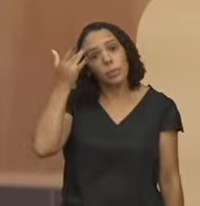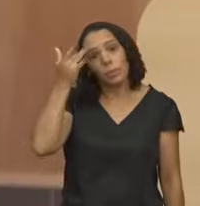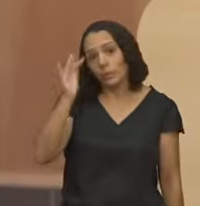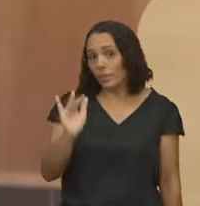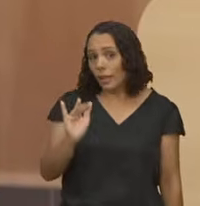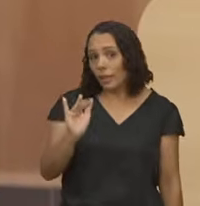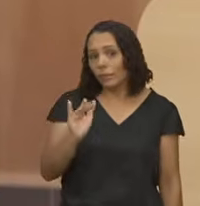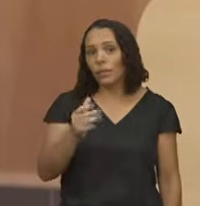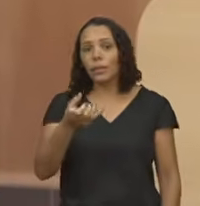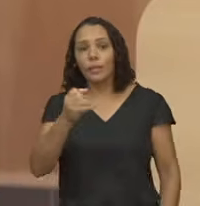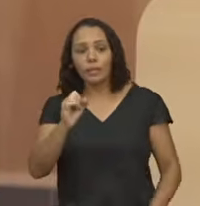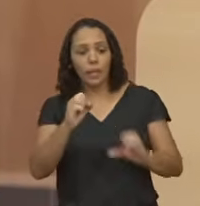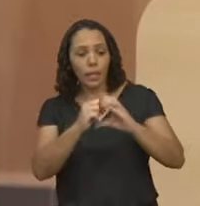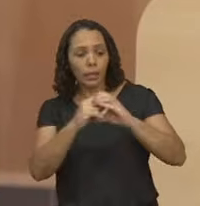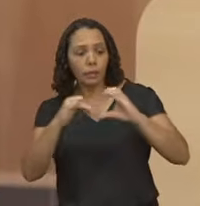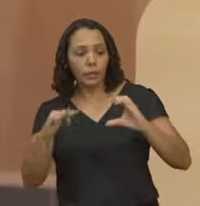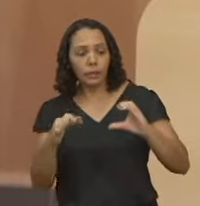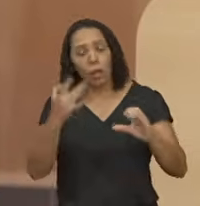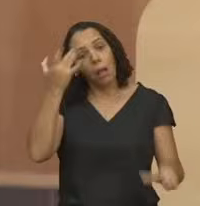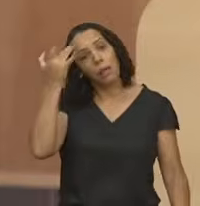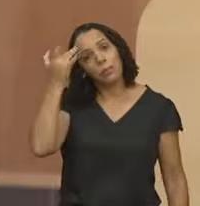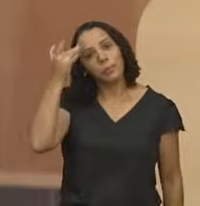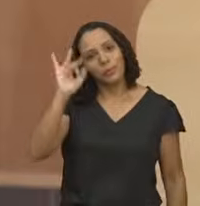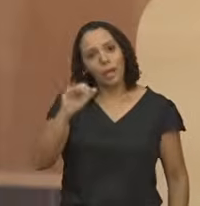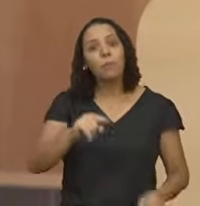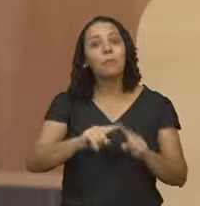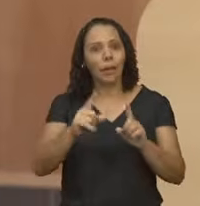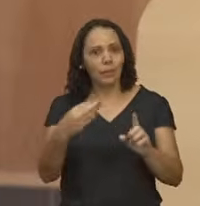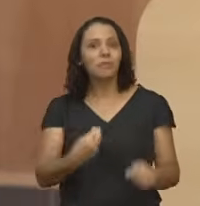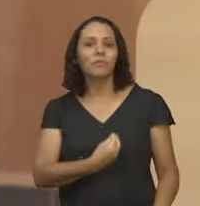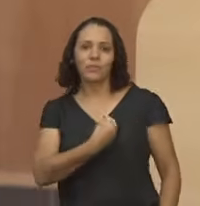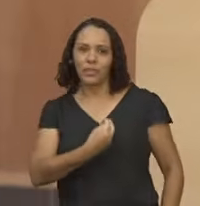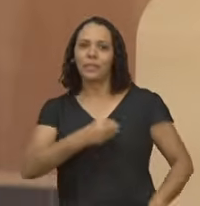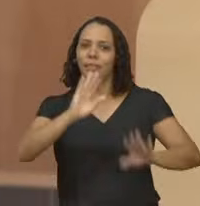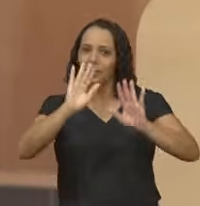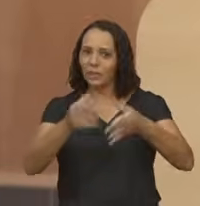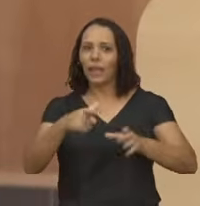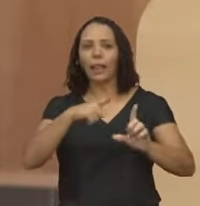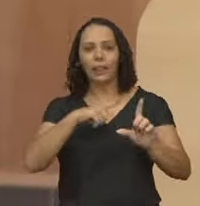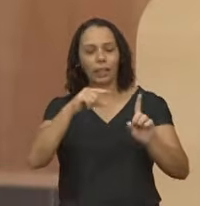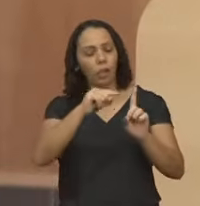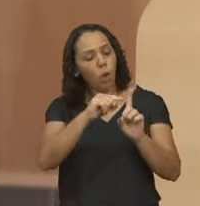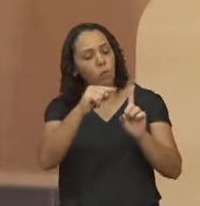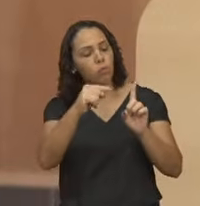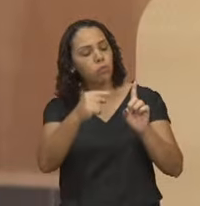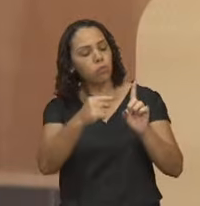começo. Mas a gente sabe que existe alguém lá e que a pessoa desde a concepção.